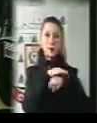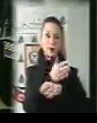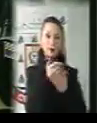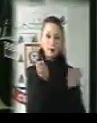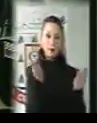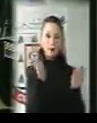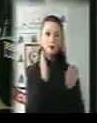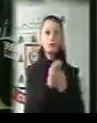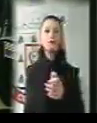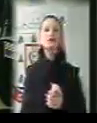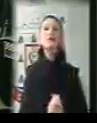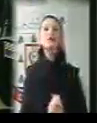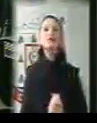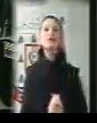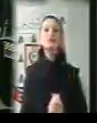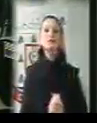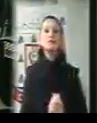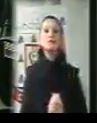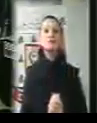todos.